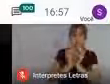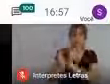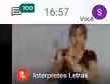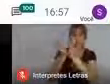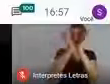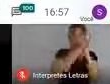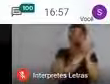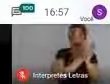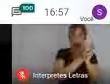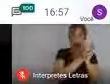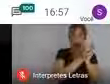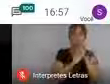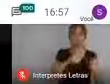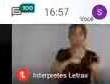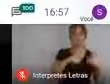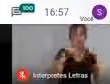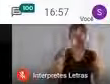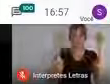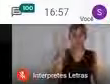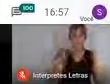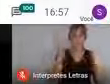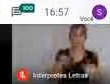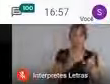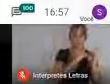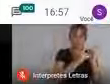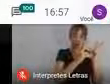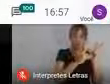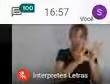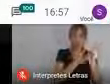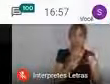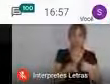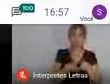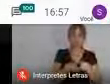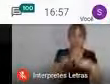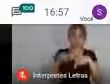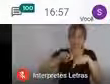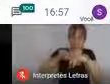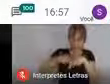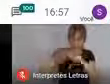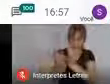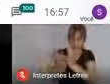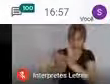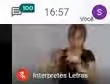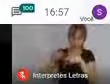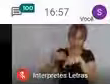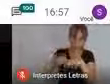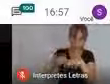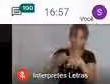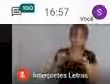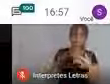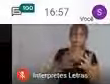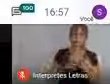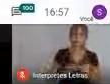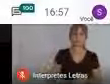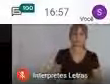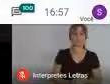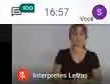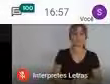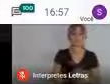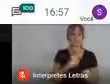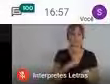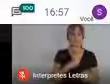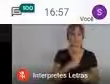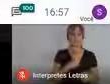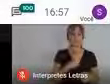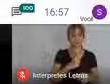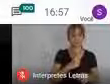2 japonesas, as 2 indígenas e as 2 quilombolas. Então, nós temos aqui essas 2 cruzes, essas